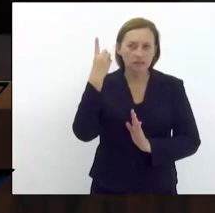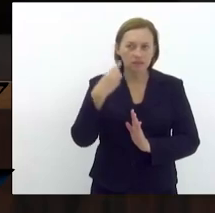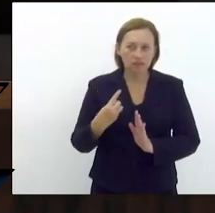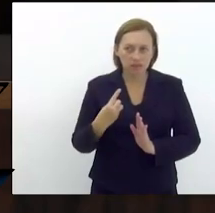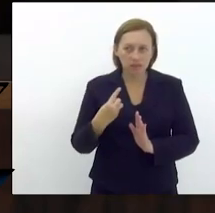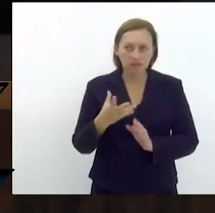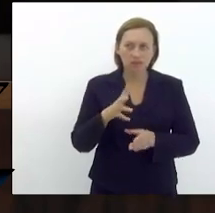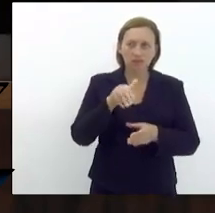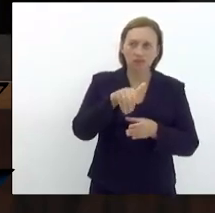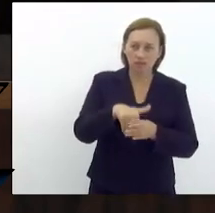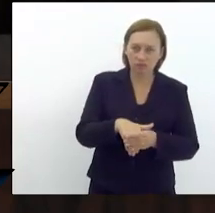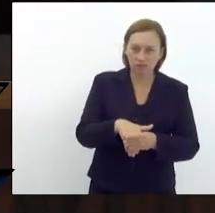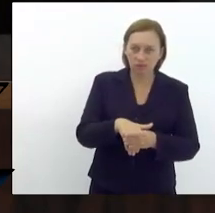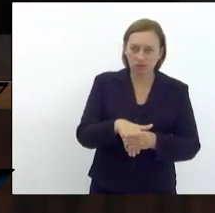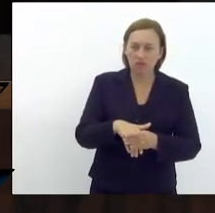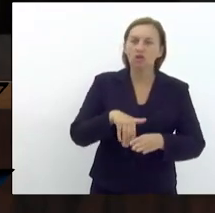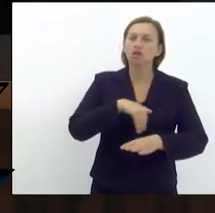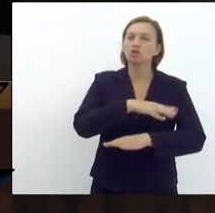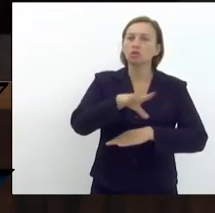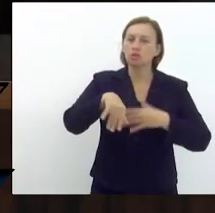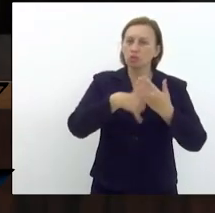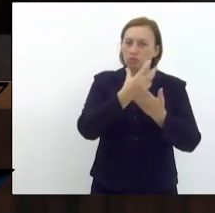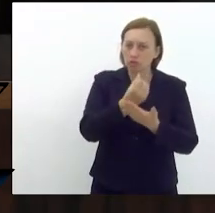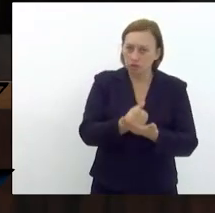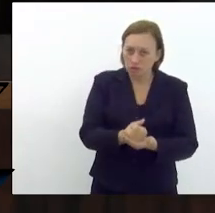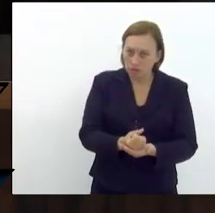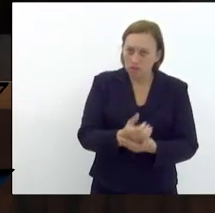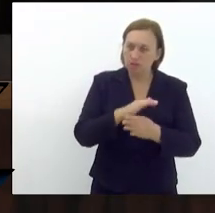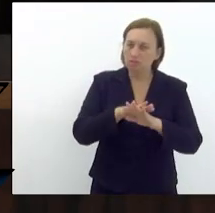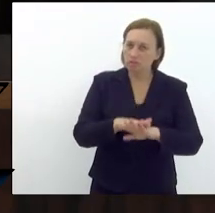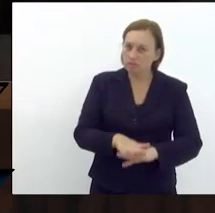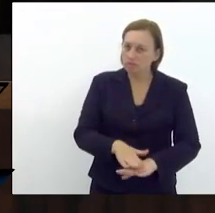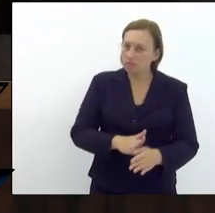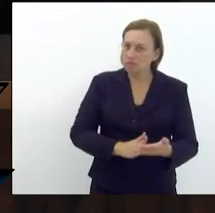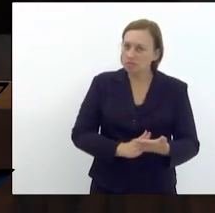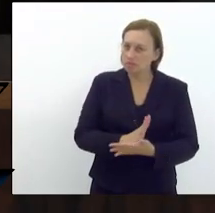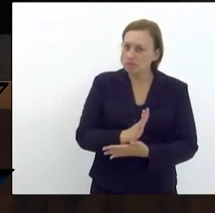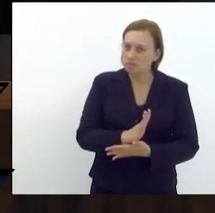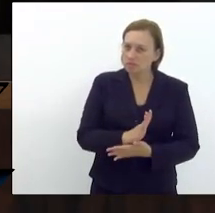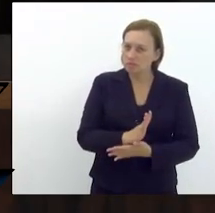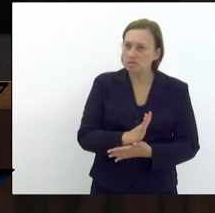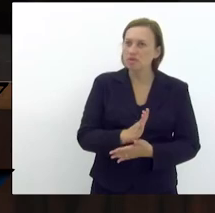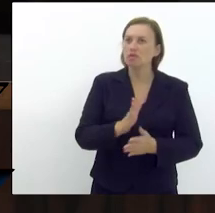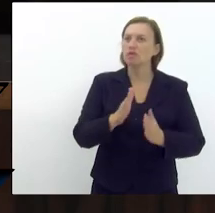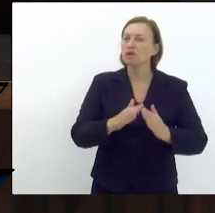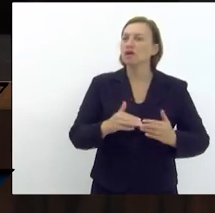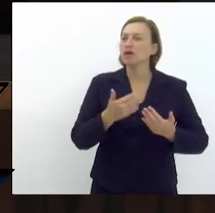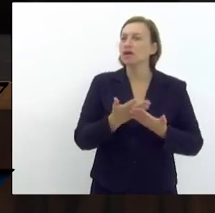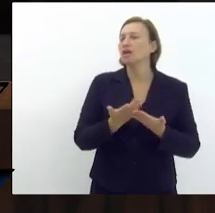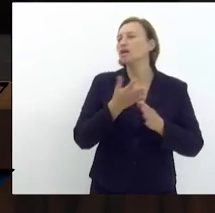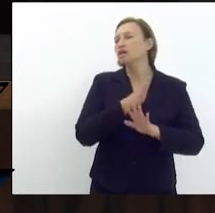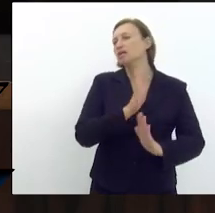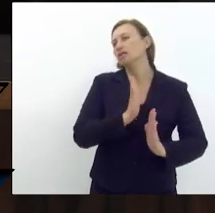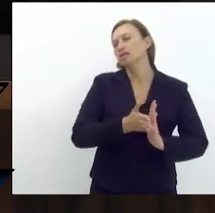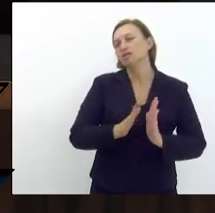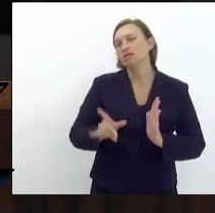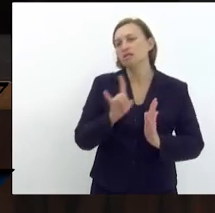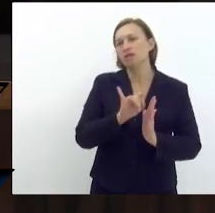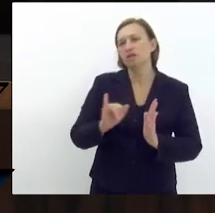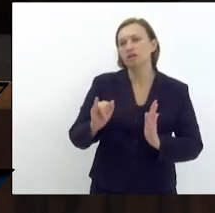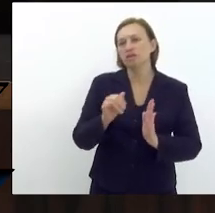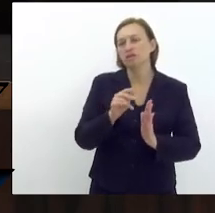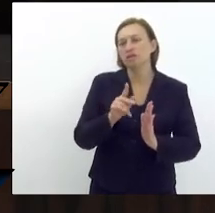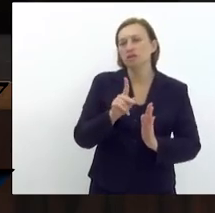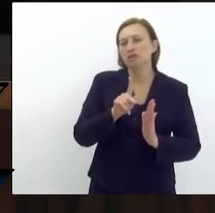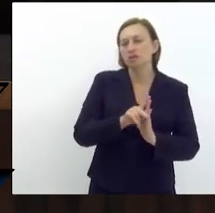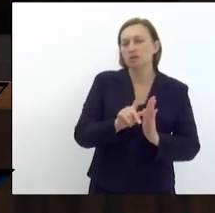em votação sobre os que aprovam permaneçam Como estão aprovados requerimento inclusão na ordem do dia projeto